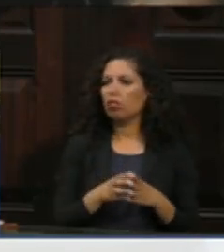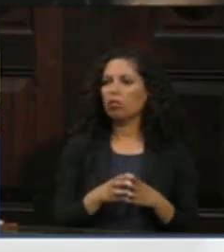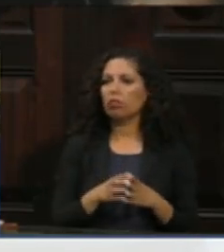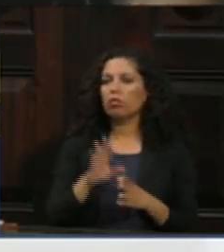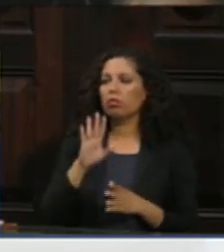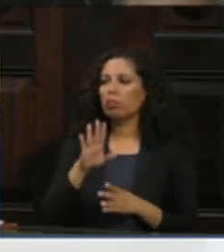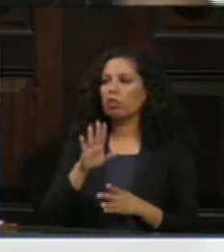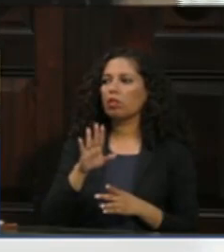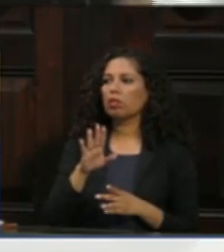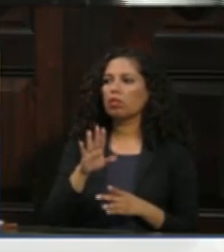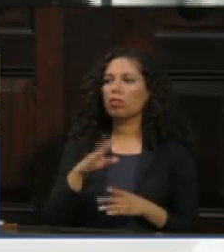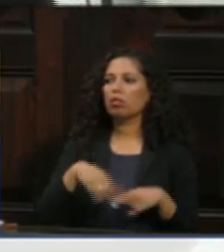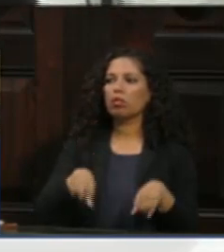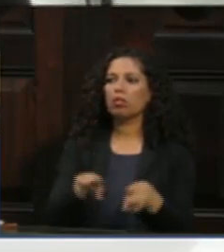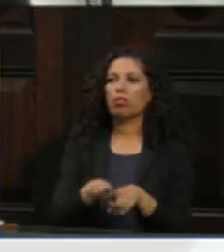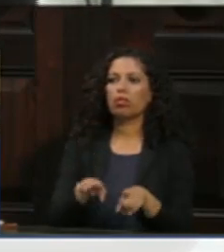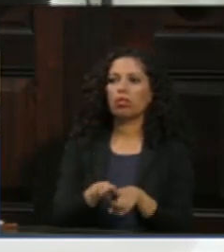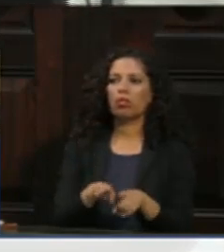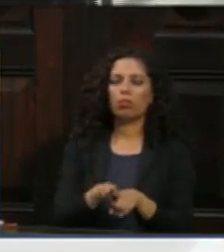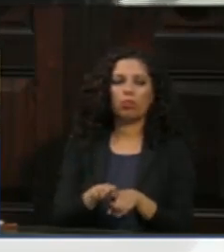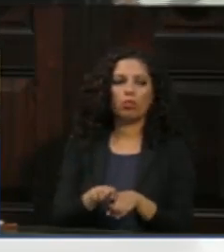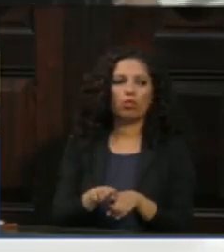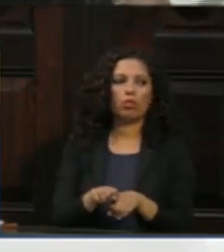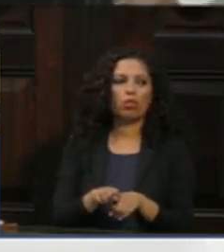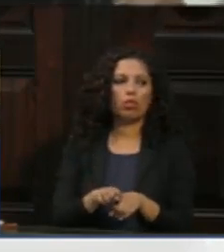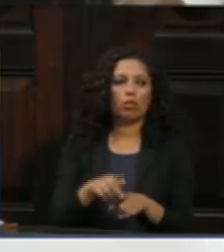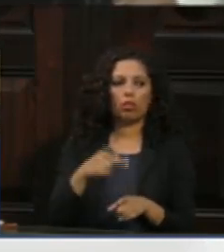Perfeito, deputado Julianelli, questão de ordem